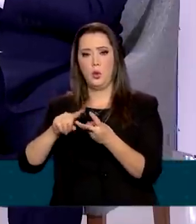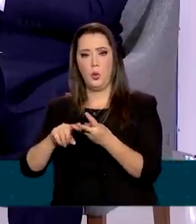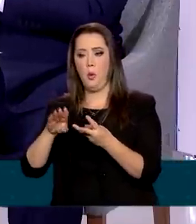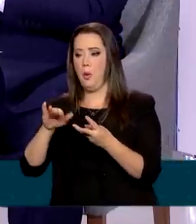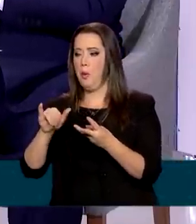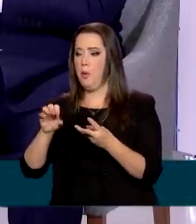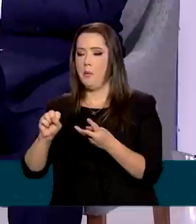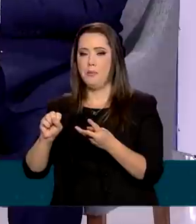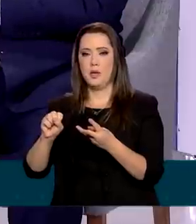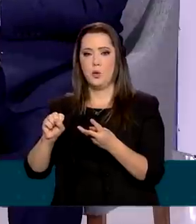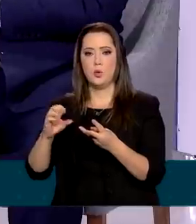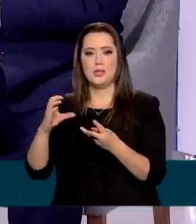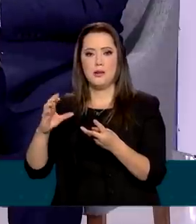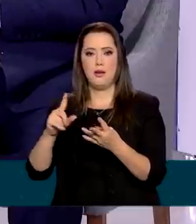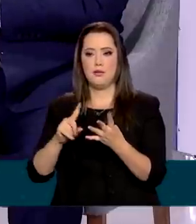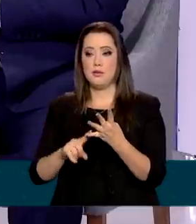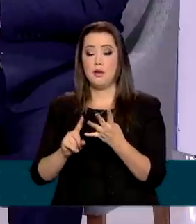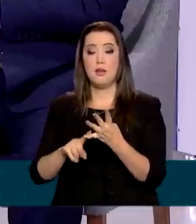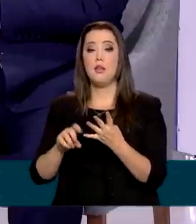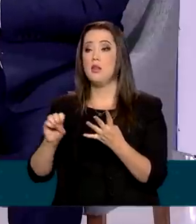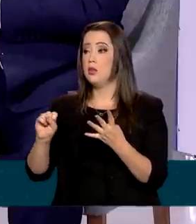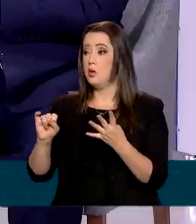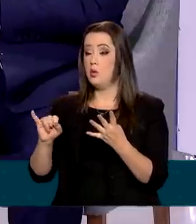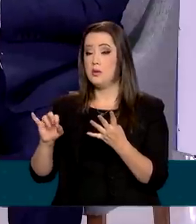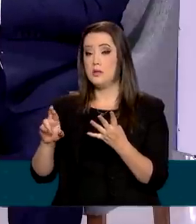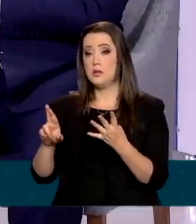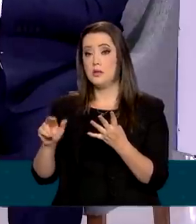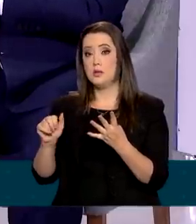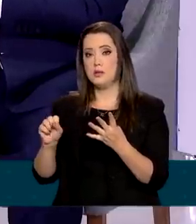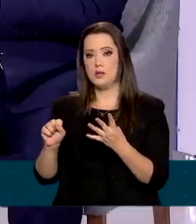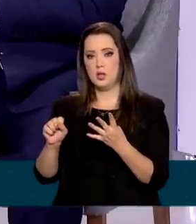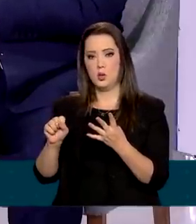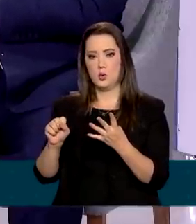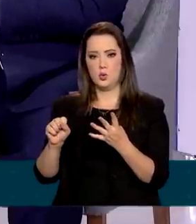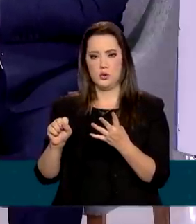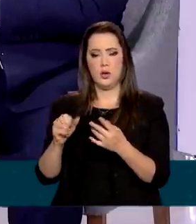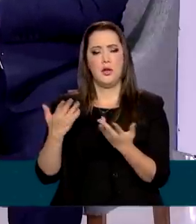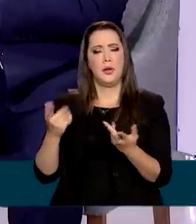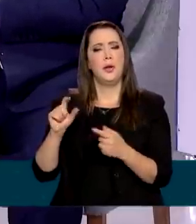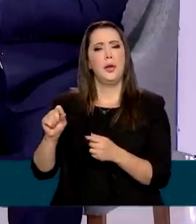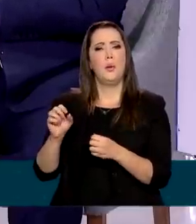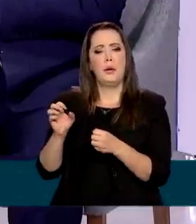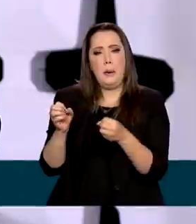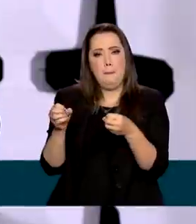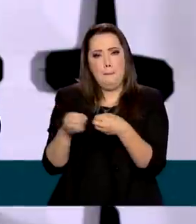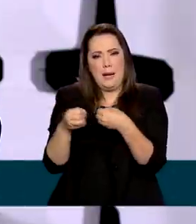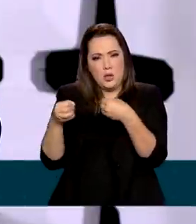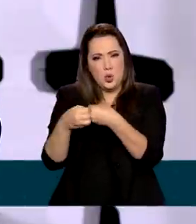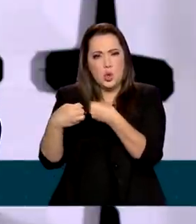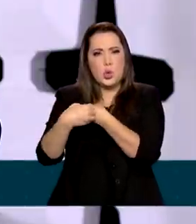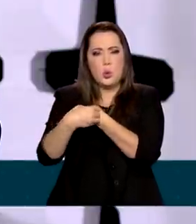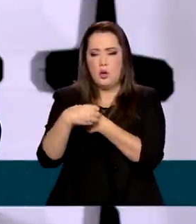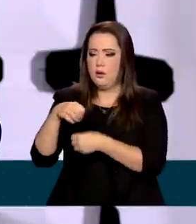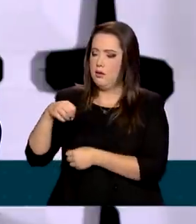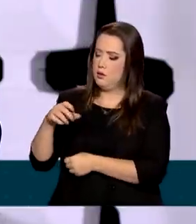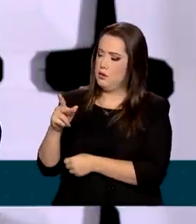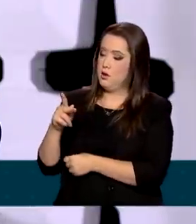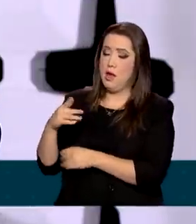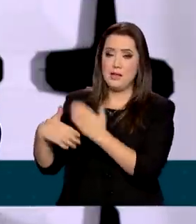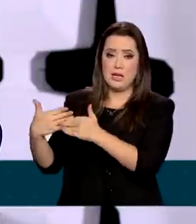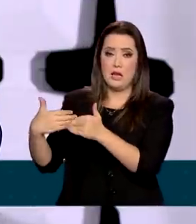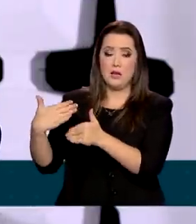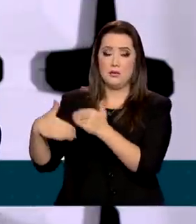o Sirius. É um acelerador de partículas, geração 4, existem poucos iguais a eles no planeta. Feito com cerca de